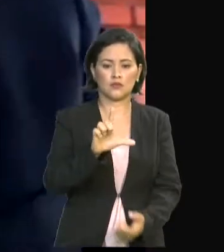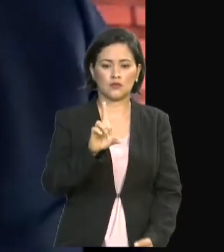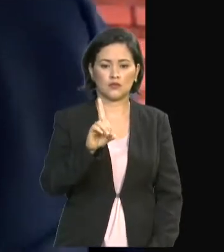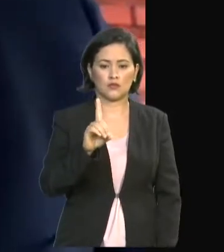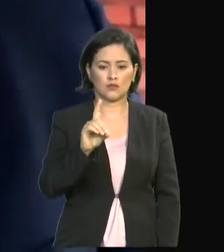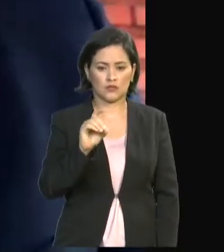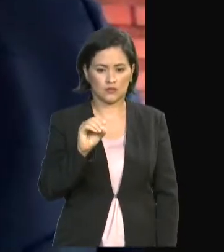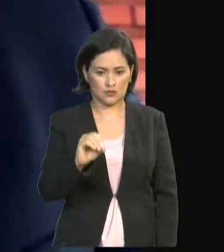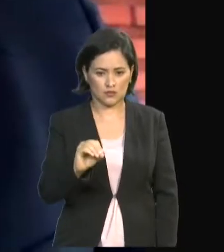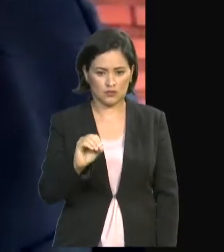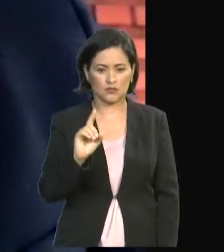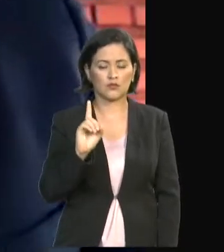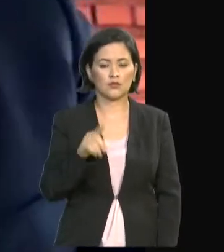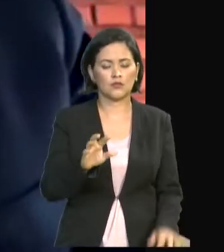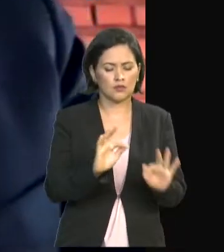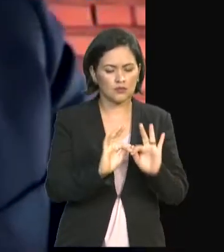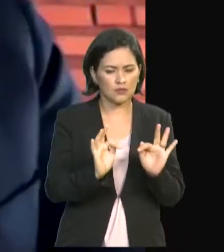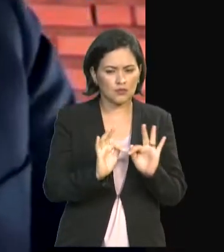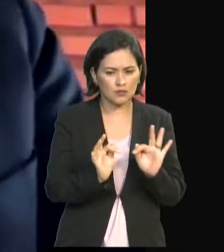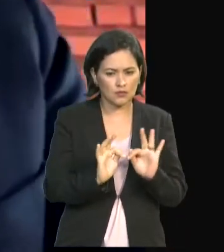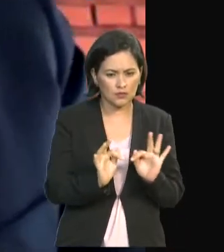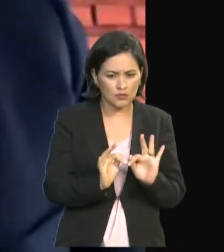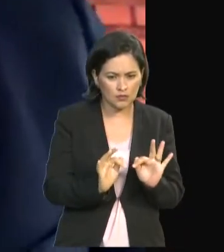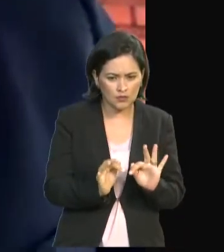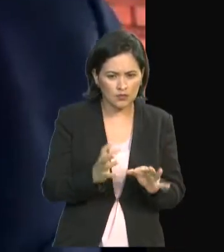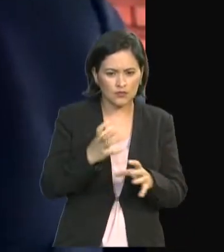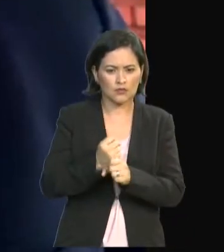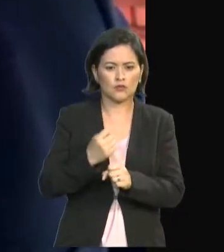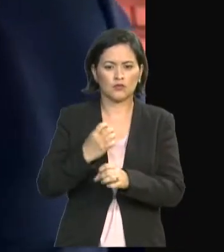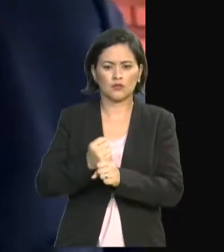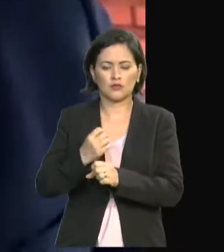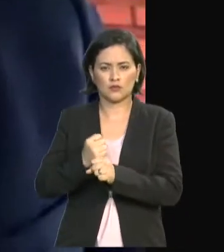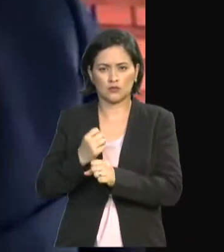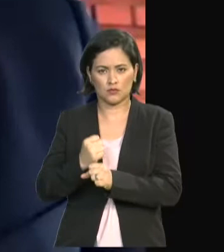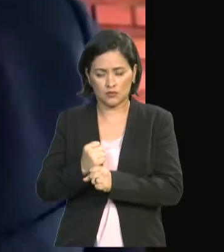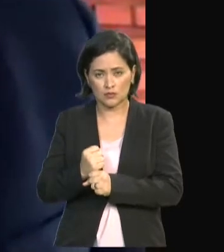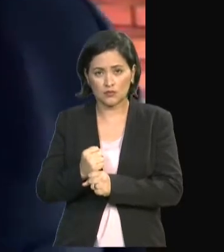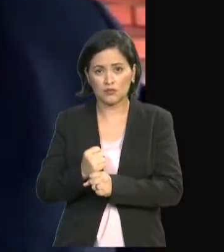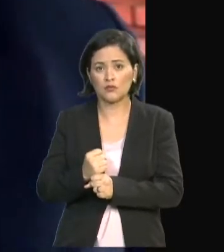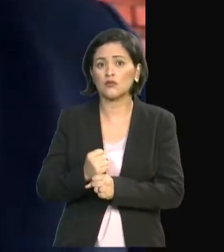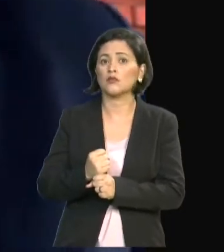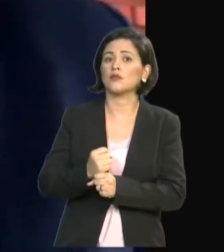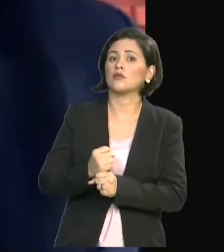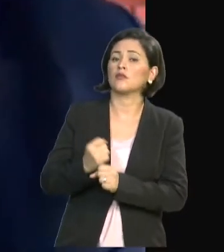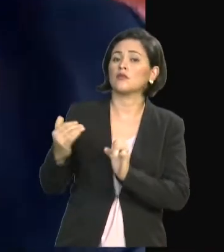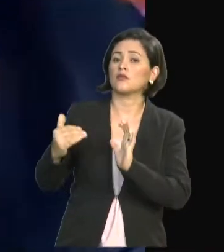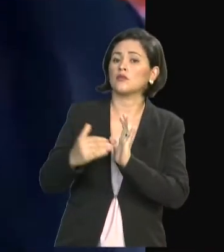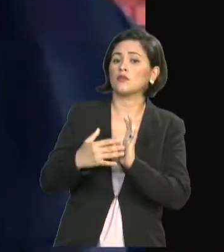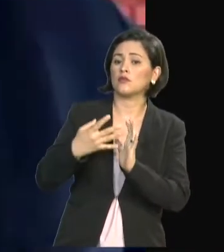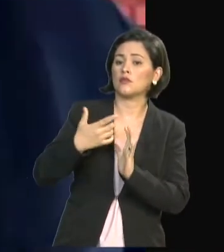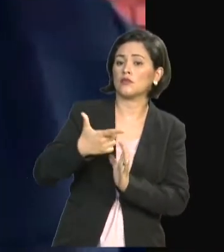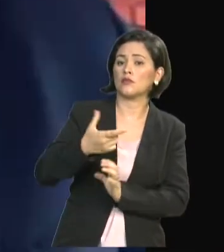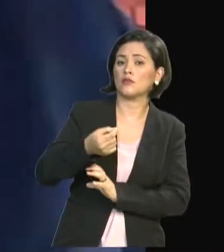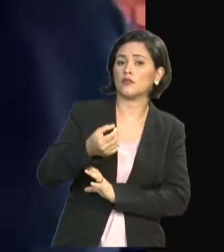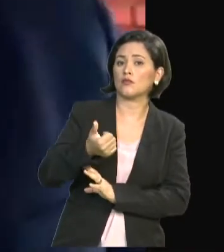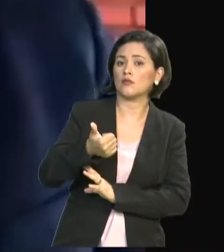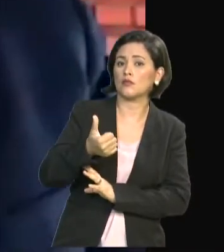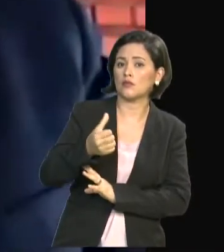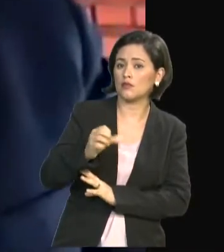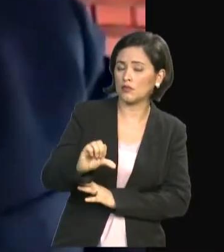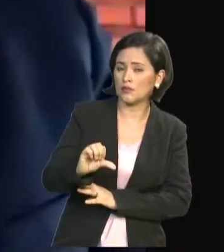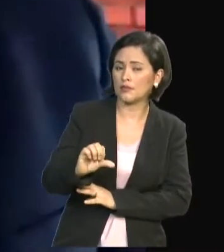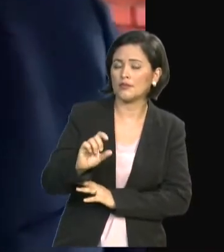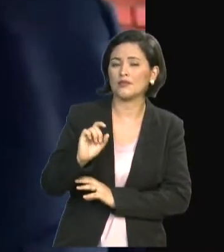execução orçamentária, ainda do último quadrimestre de 2019, que devido ao Covid, à epidemia, à